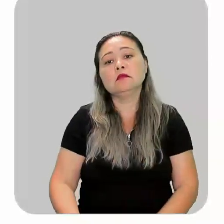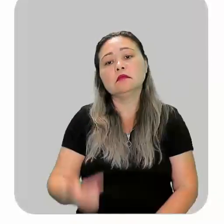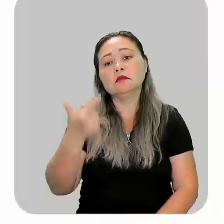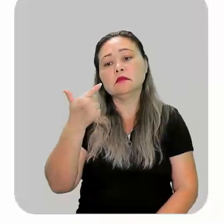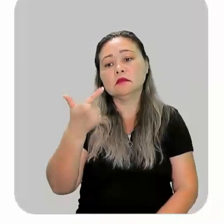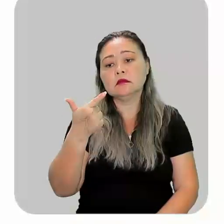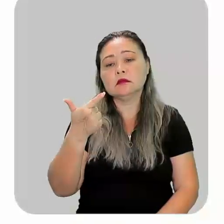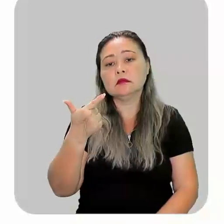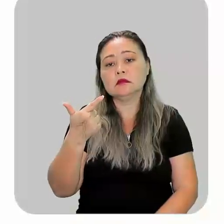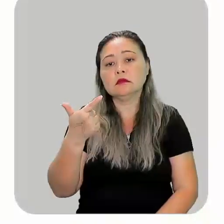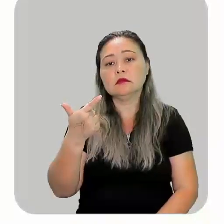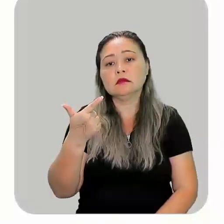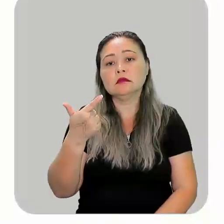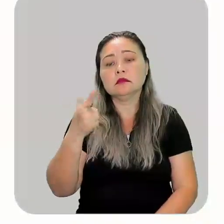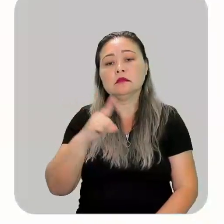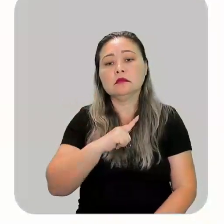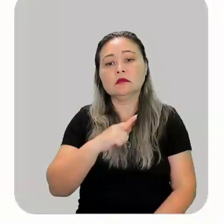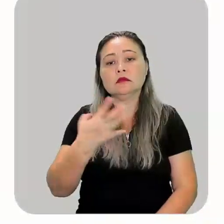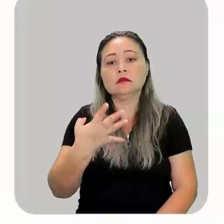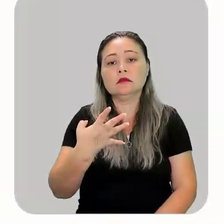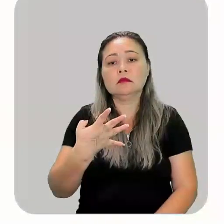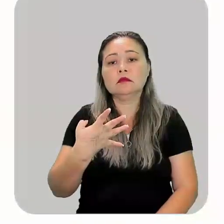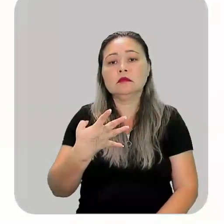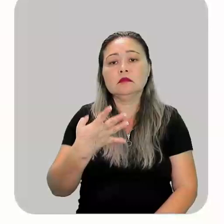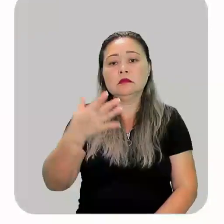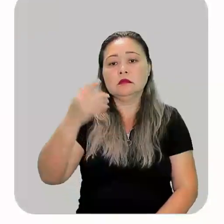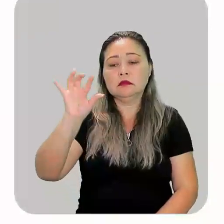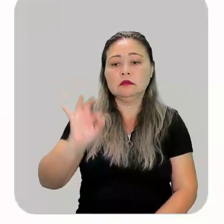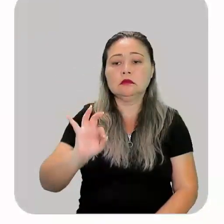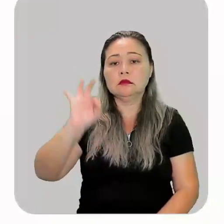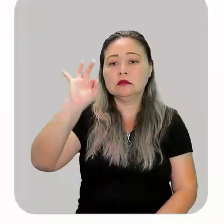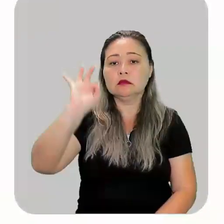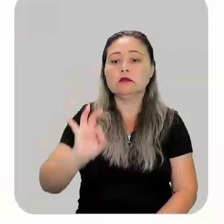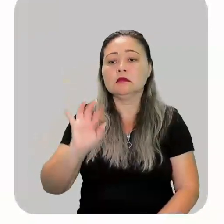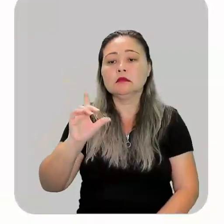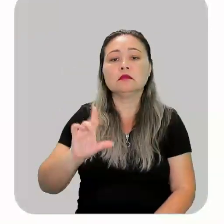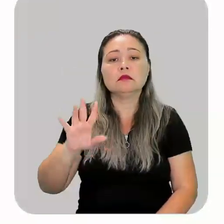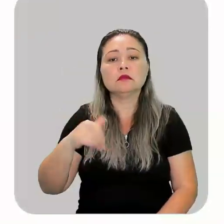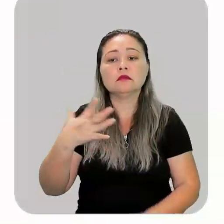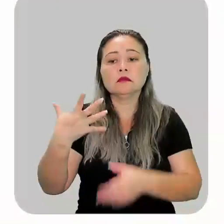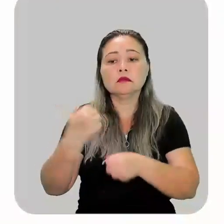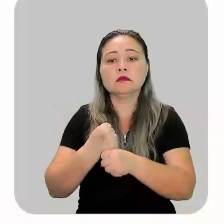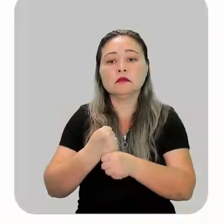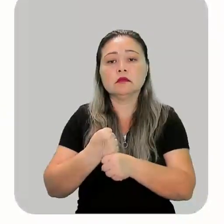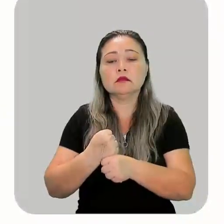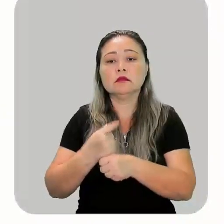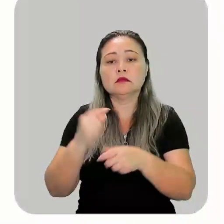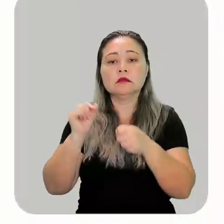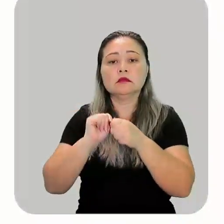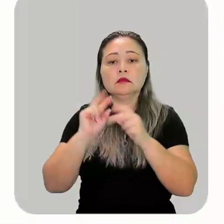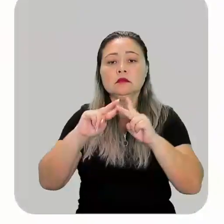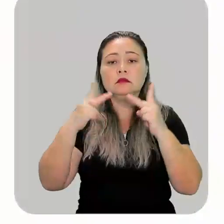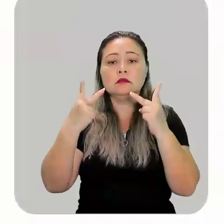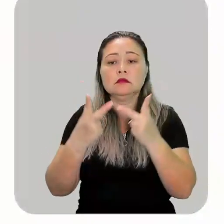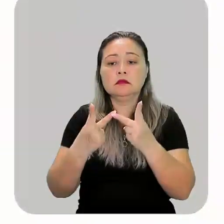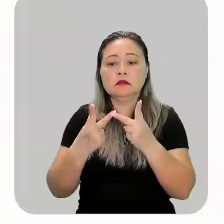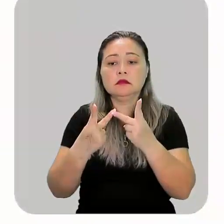2 centímetros. Porque nós temos 4 aí de diâmetro, né? Então vamos lá, agora a gente vai fazer o volume